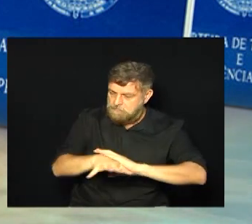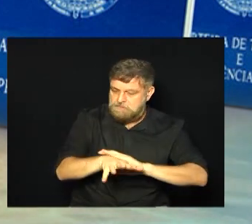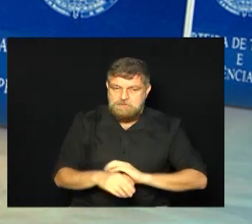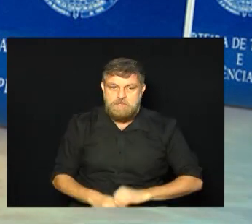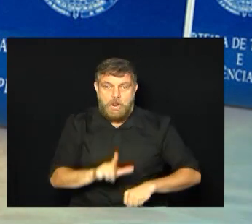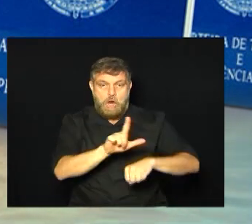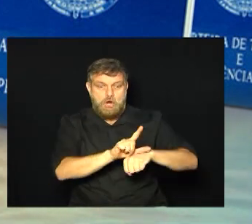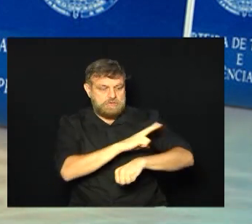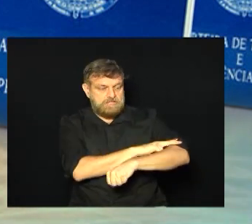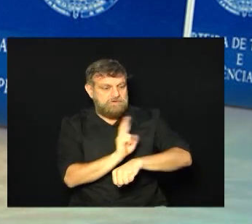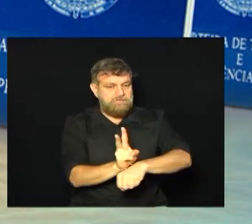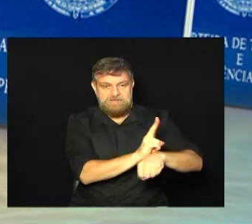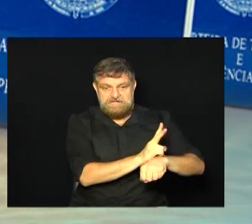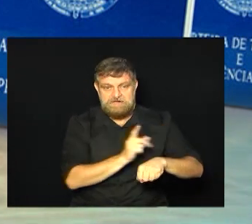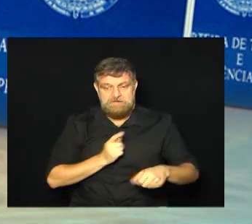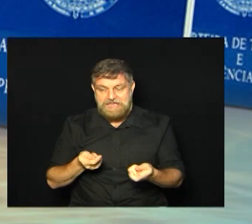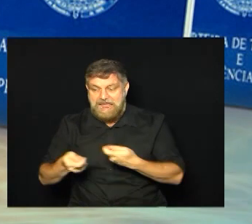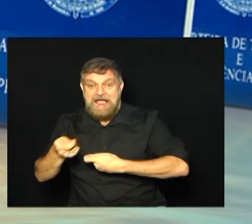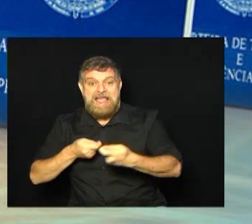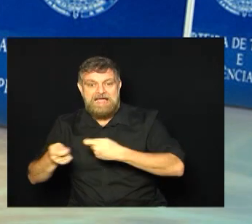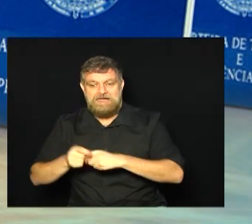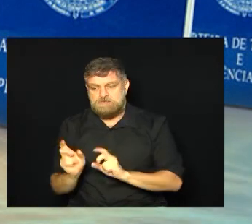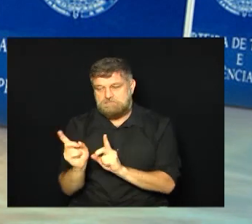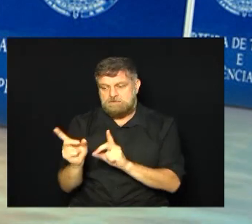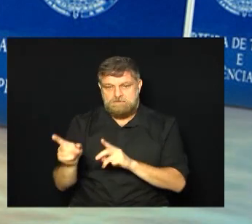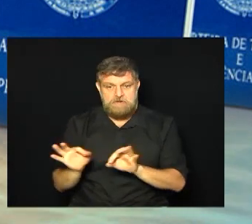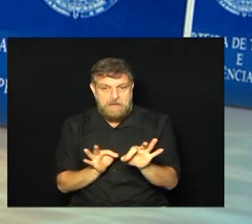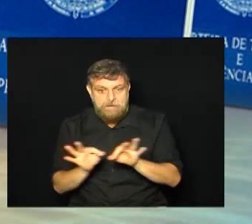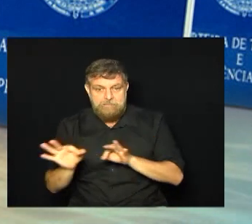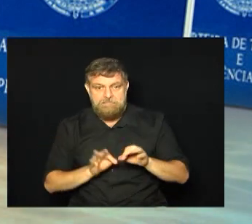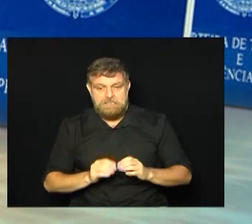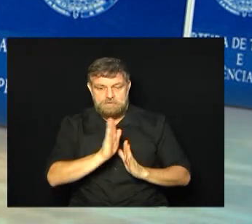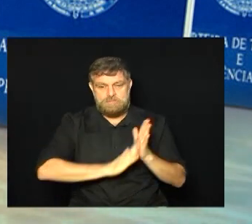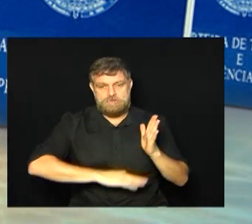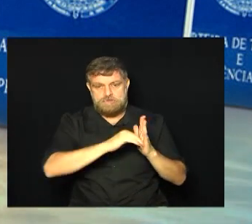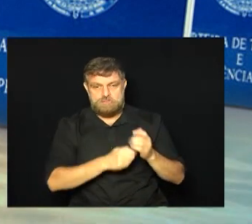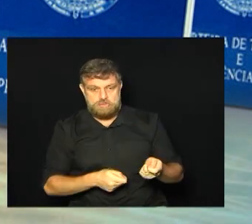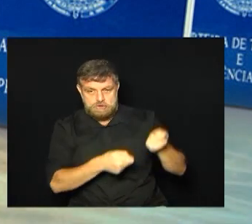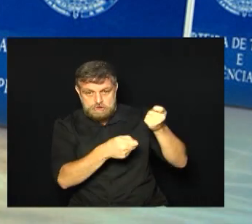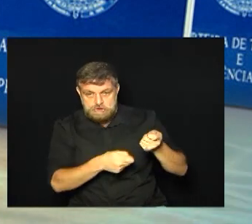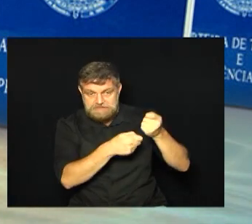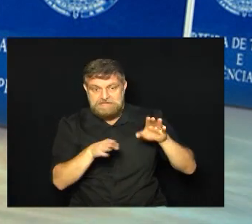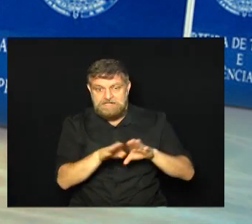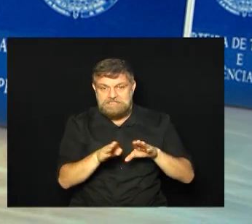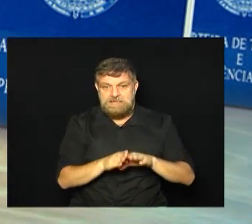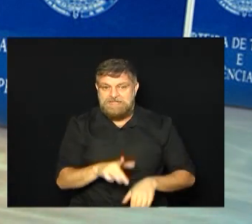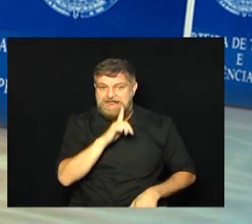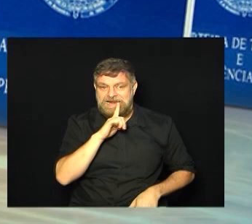loja, operador de caixa, preparador de tintas, assistente de